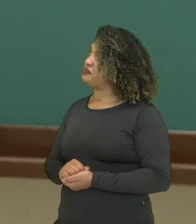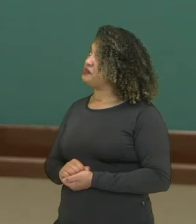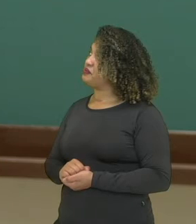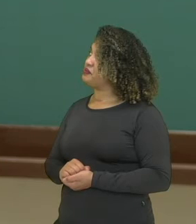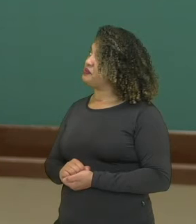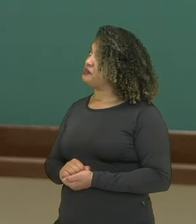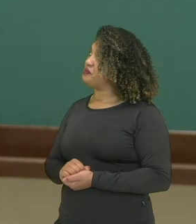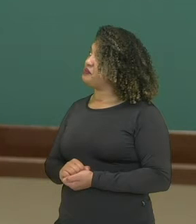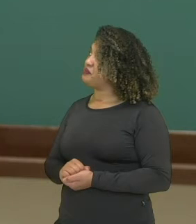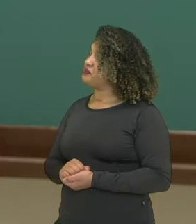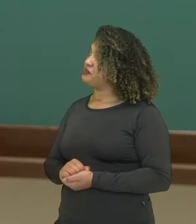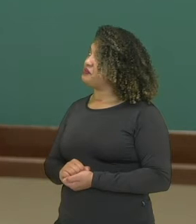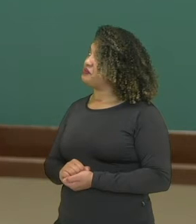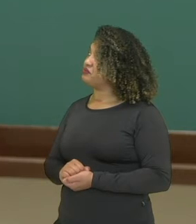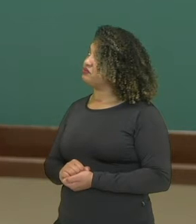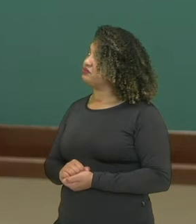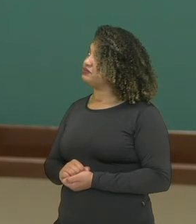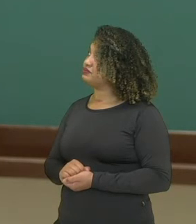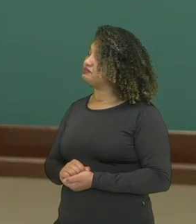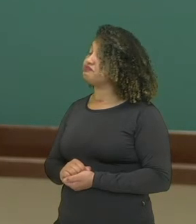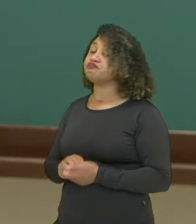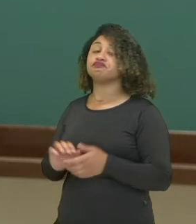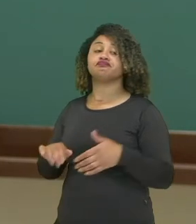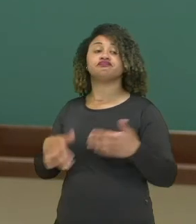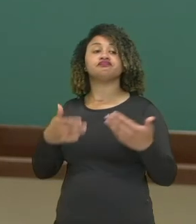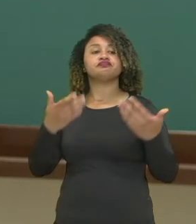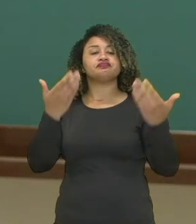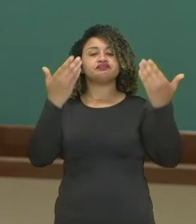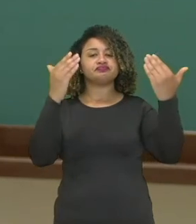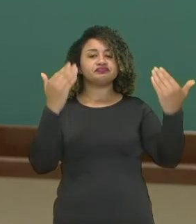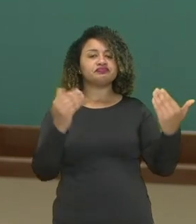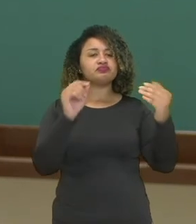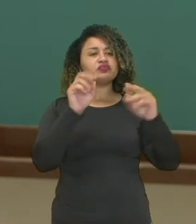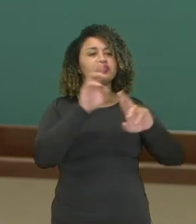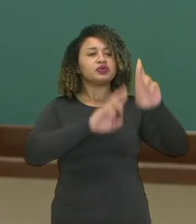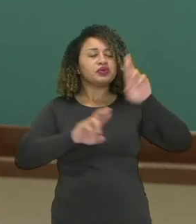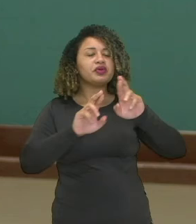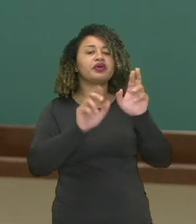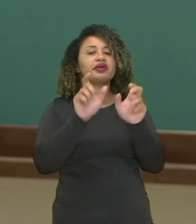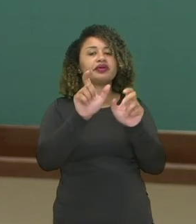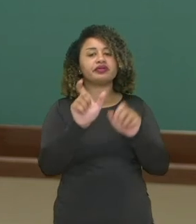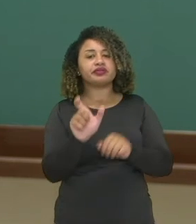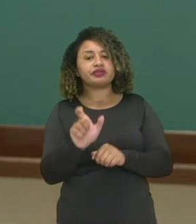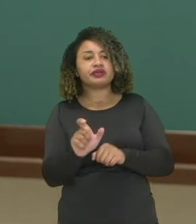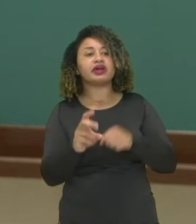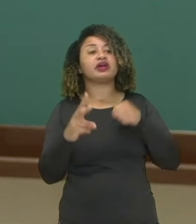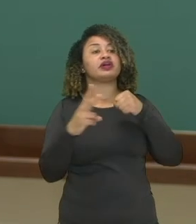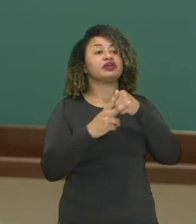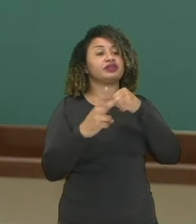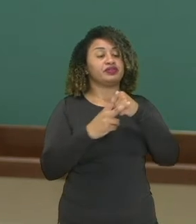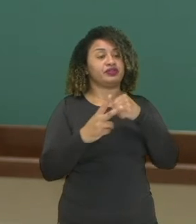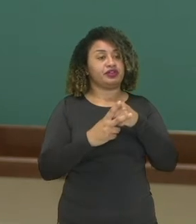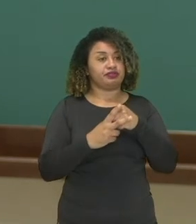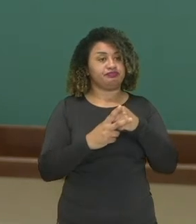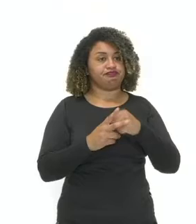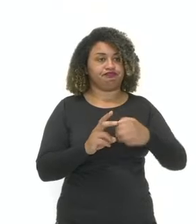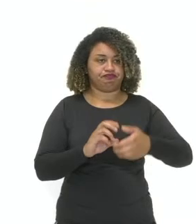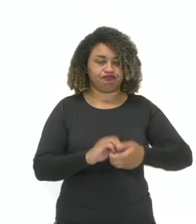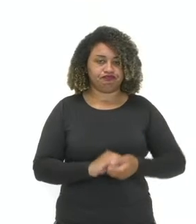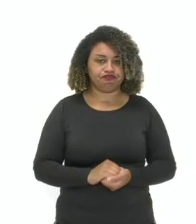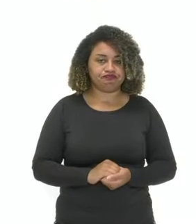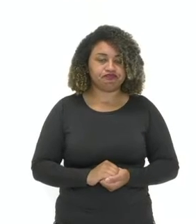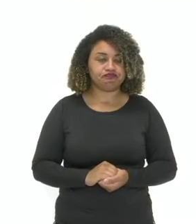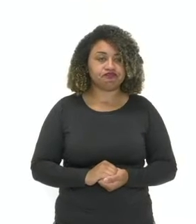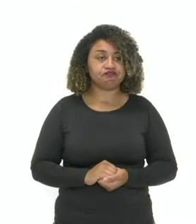Então, observaram essas palavras, vamos analisar esses verbos aqui. Bueno,